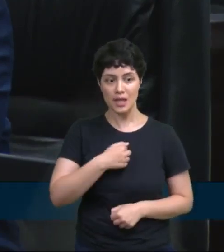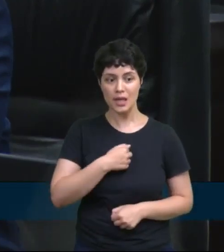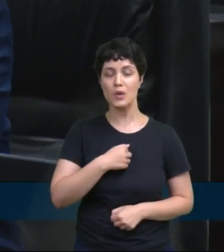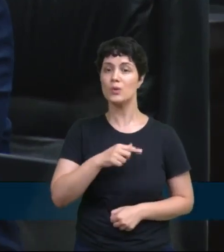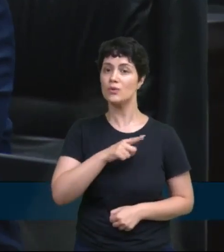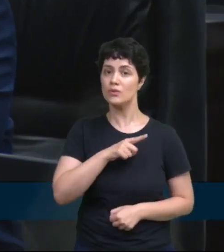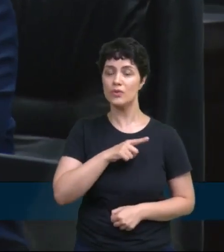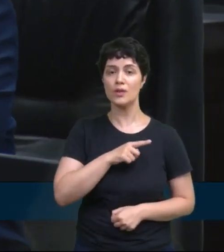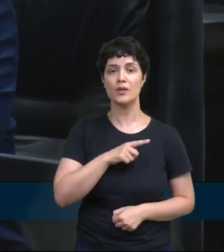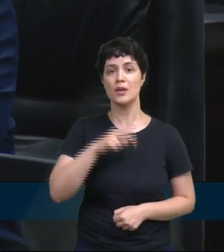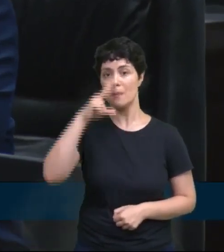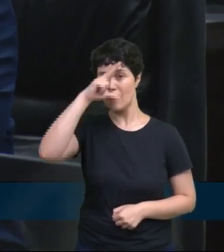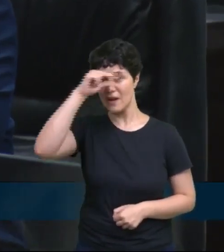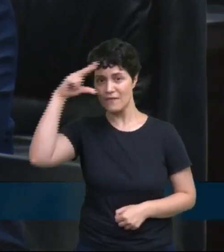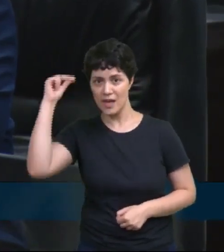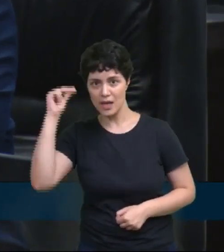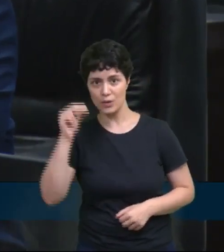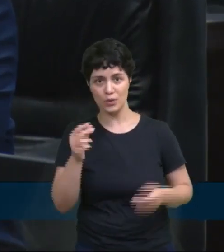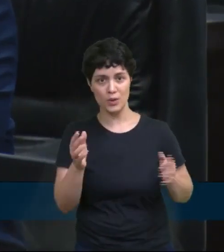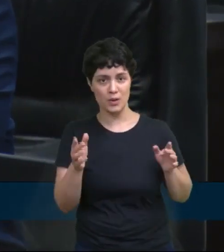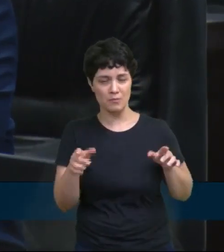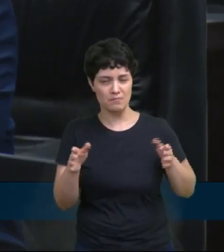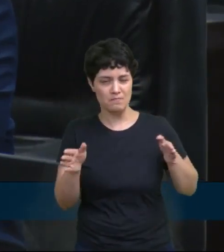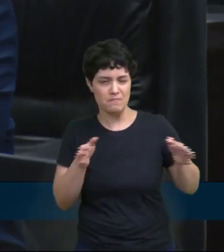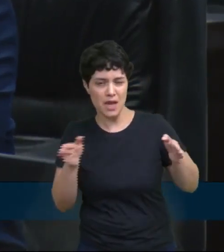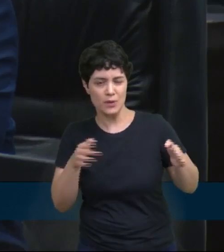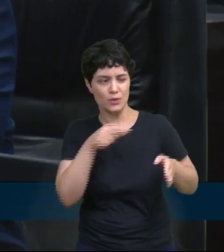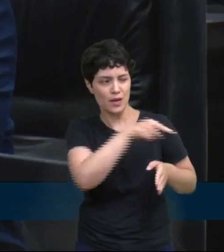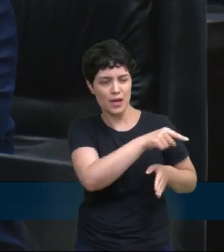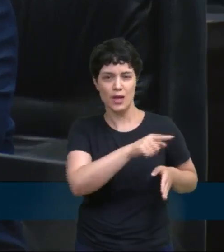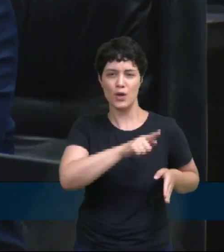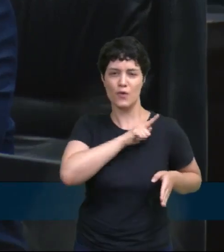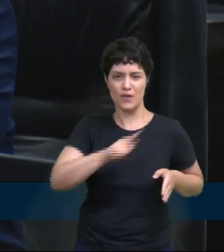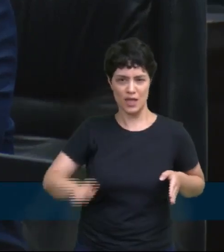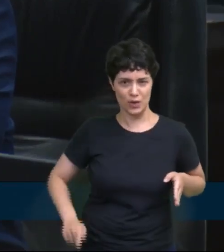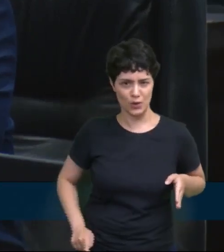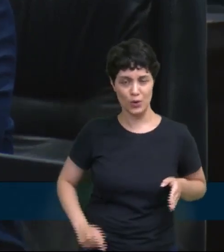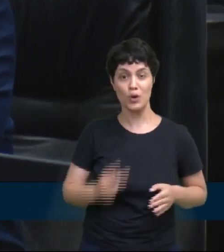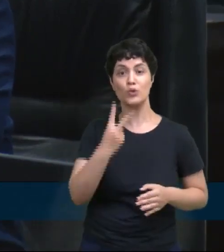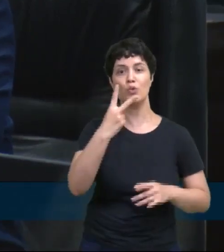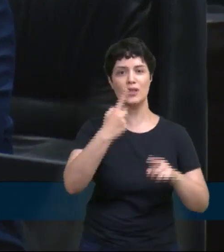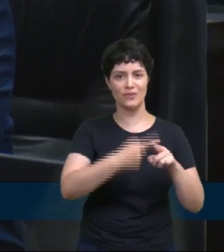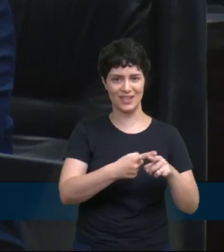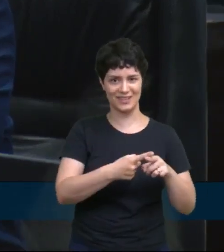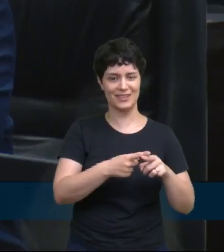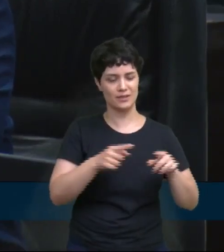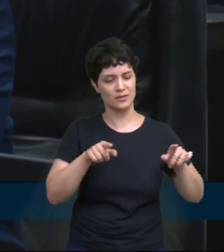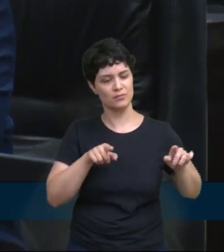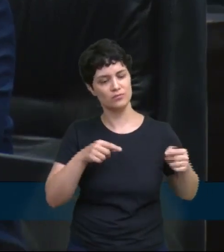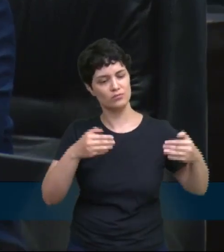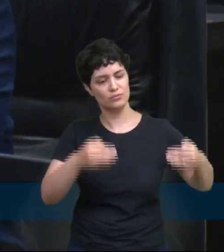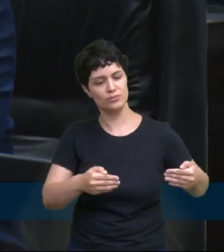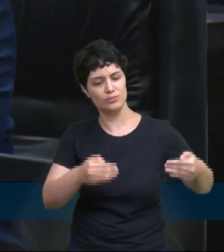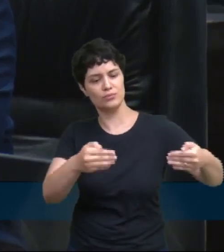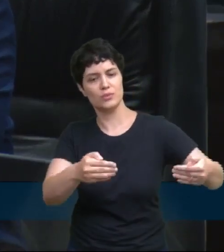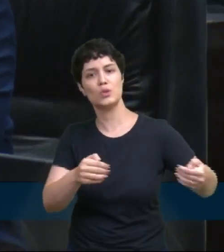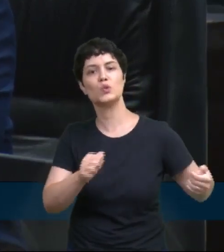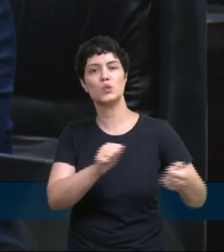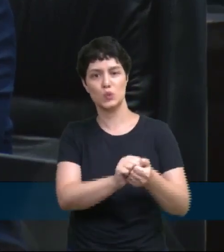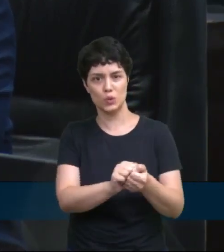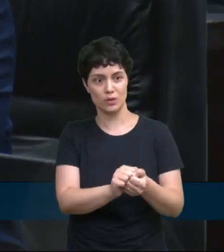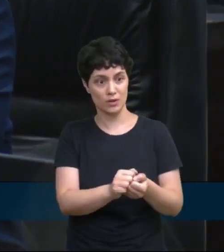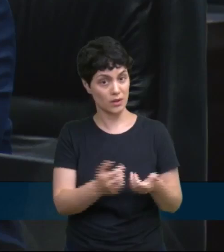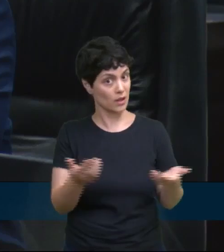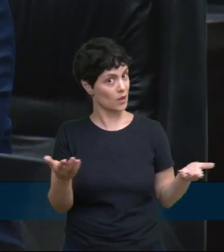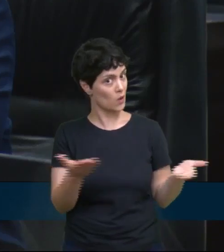2 mandatos, e ele por governador por 2 mandatos. E Roberto Requião hoje é um